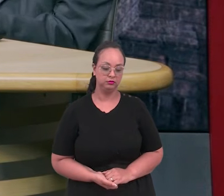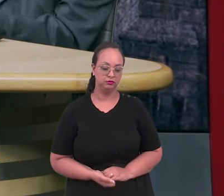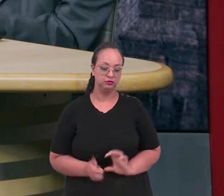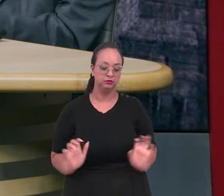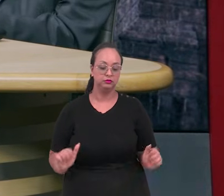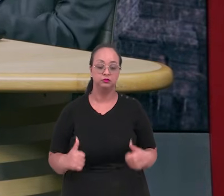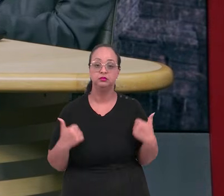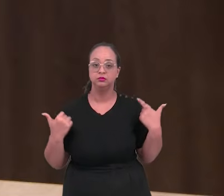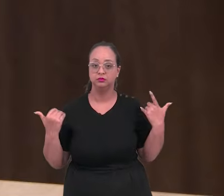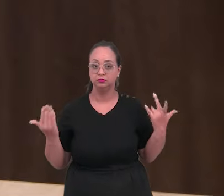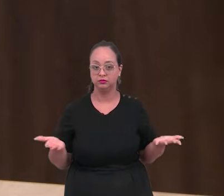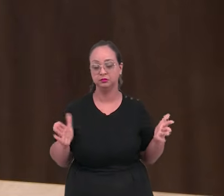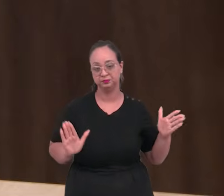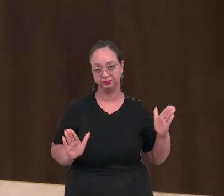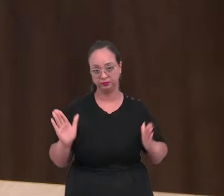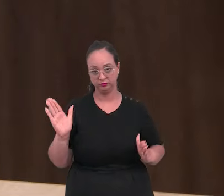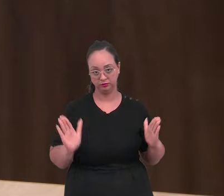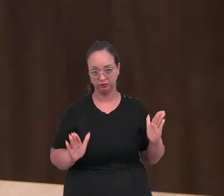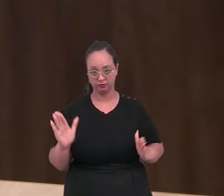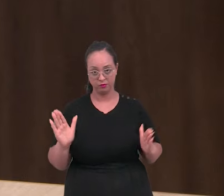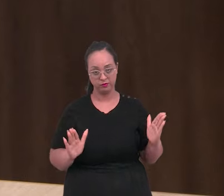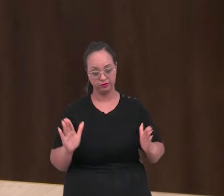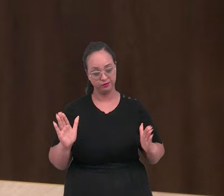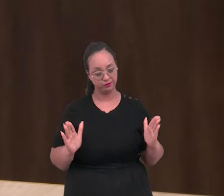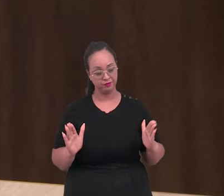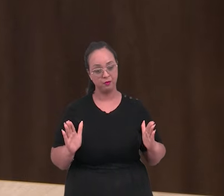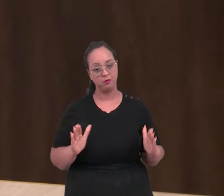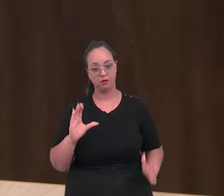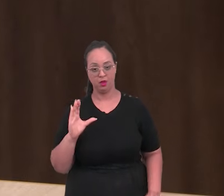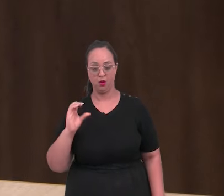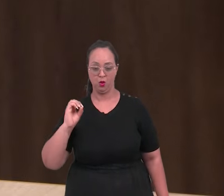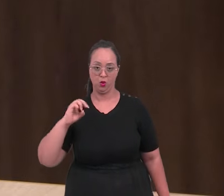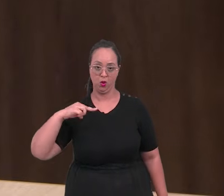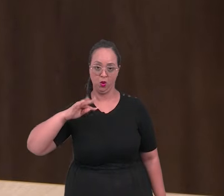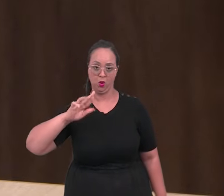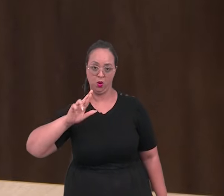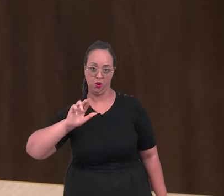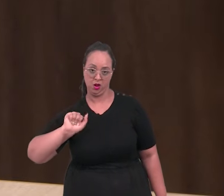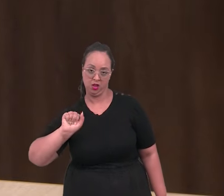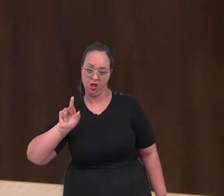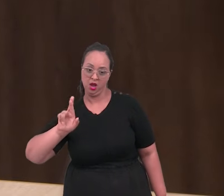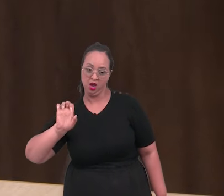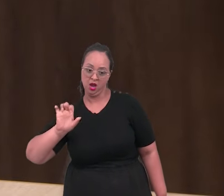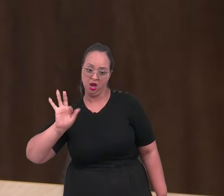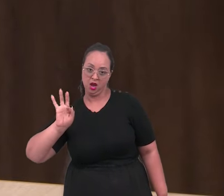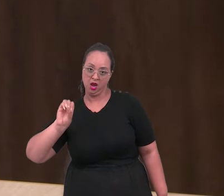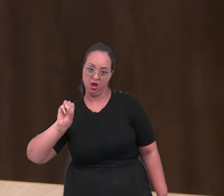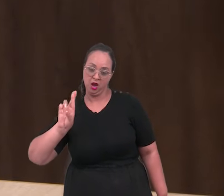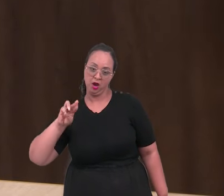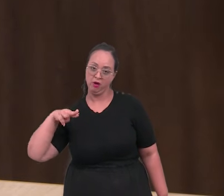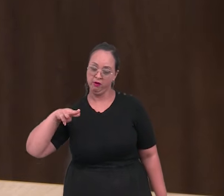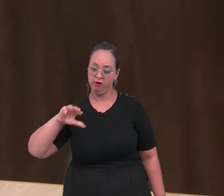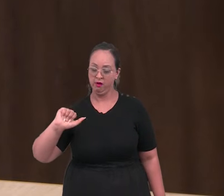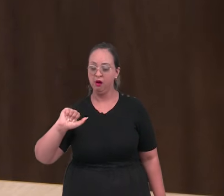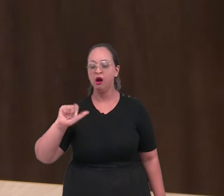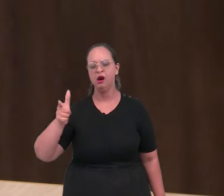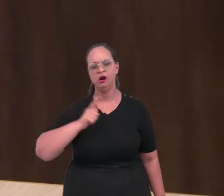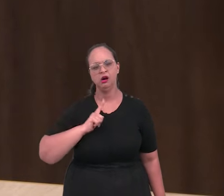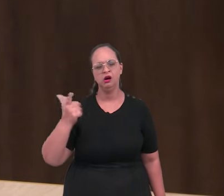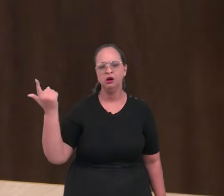Então, nesse período da Contra-Reforma, é importante destacar que foi reativado